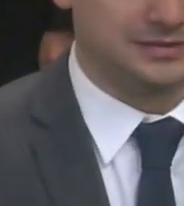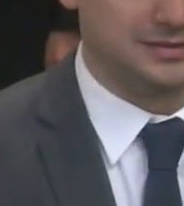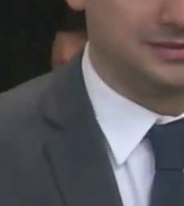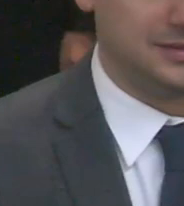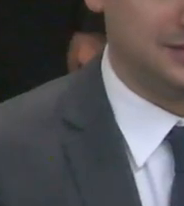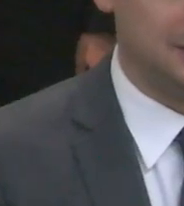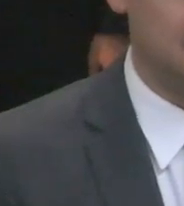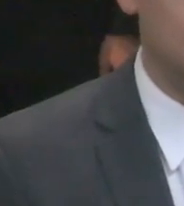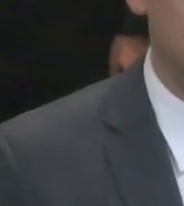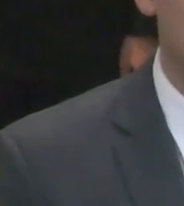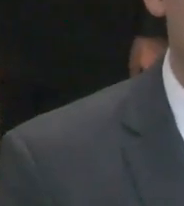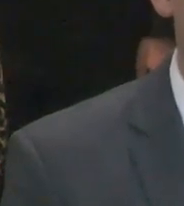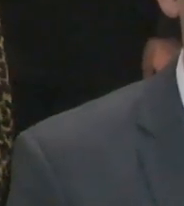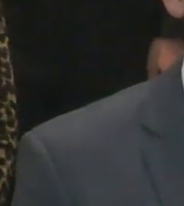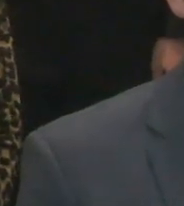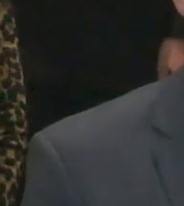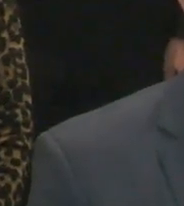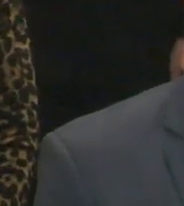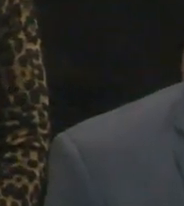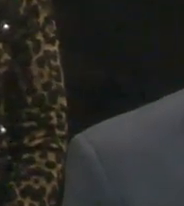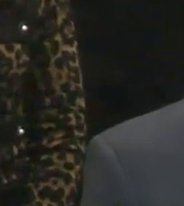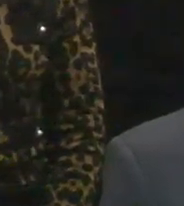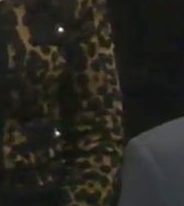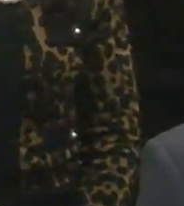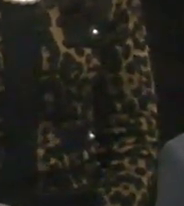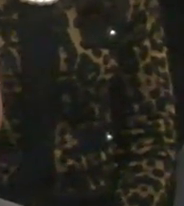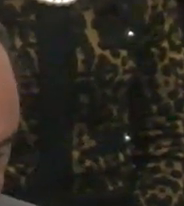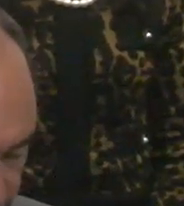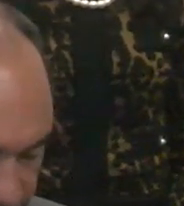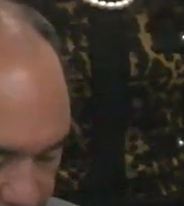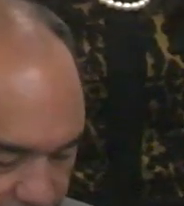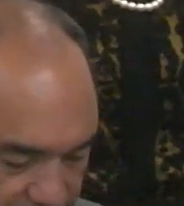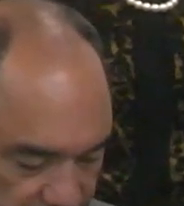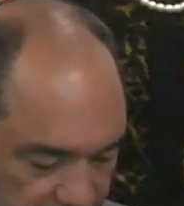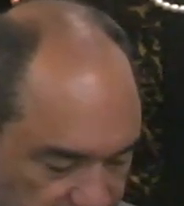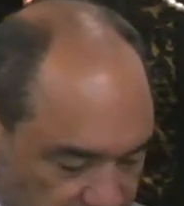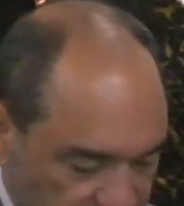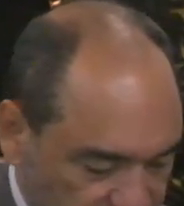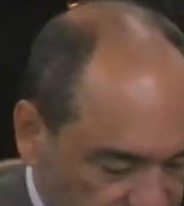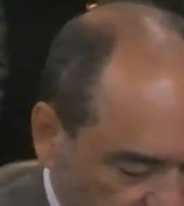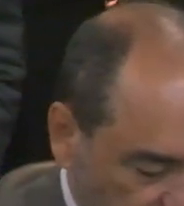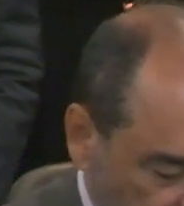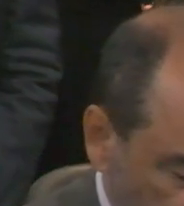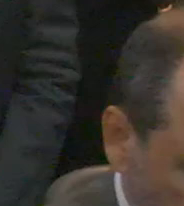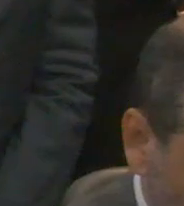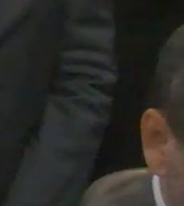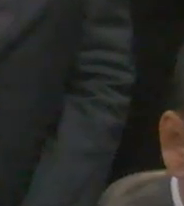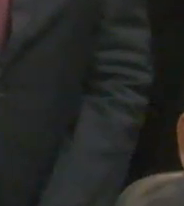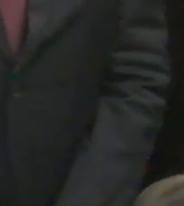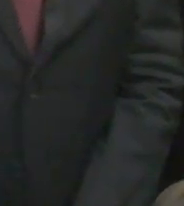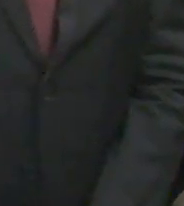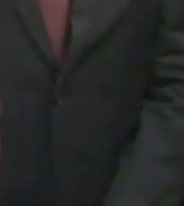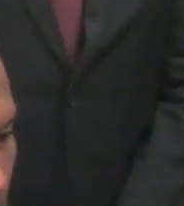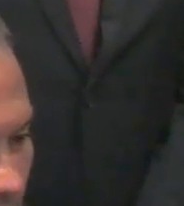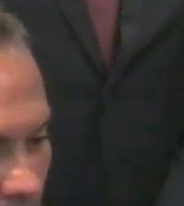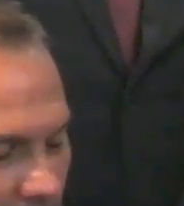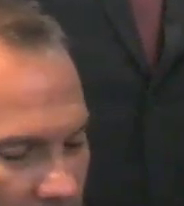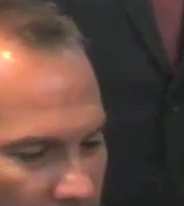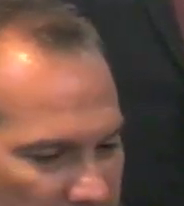amol trado salve Sol Brasil que amor eterno seja símbolo